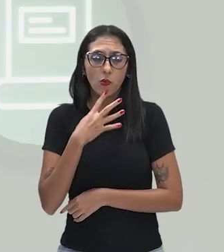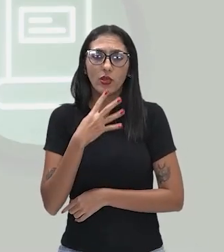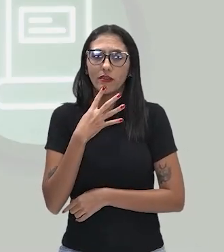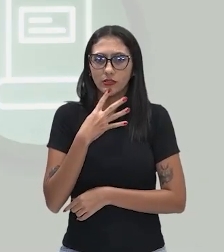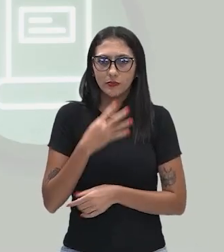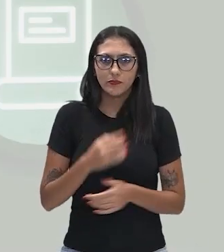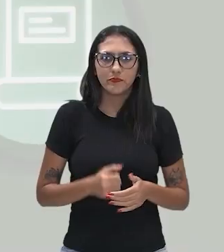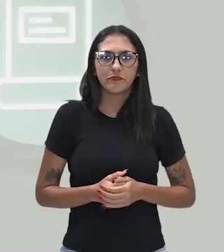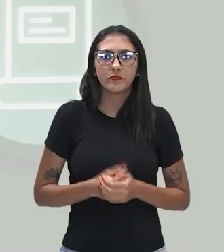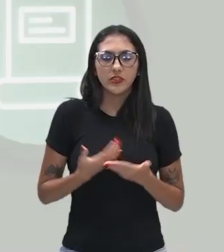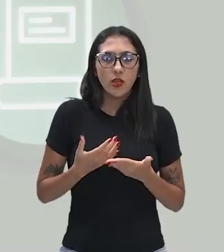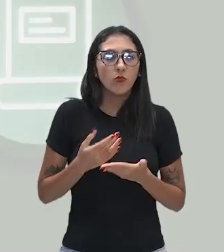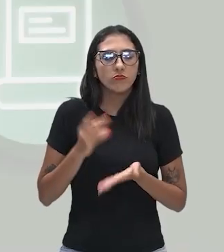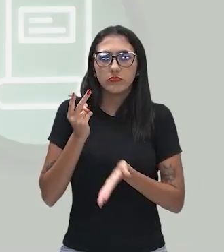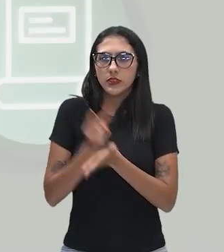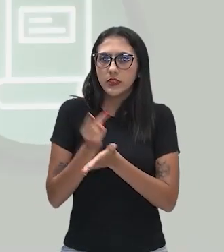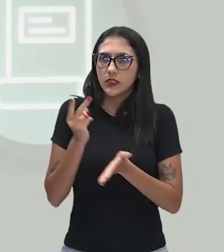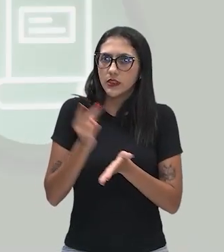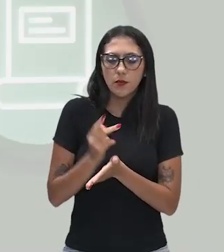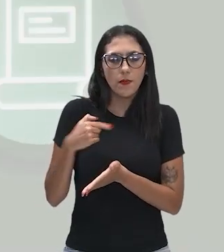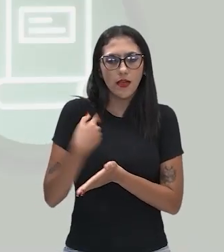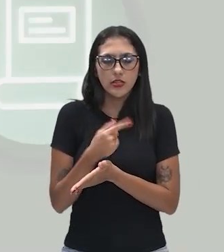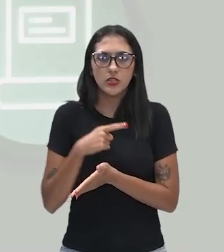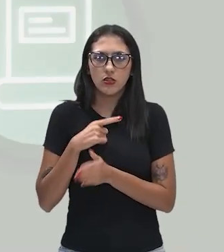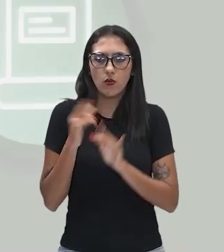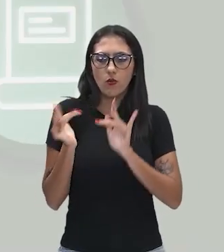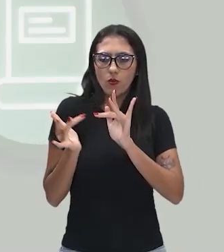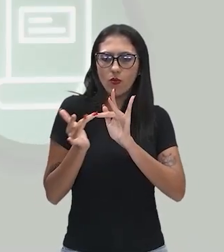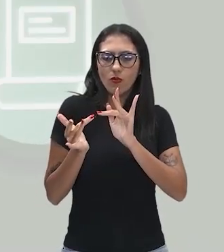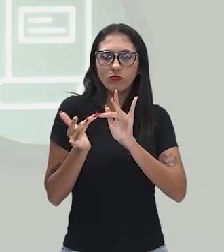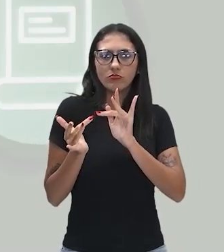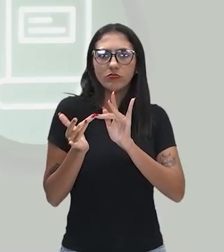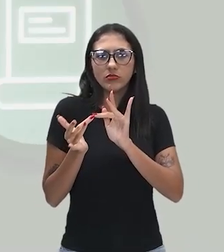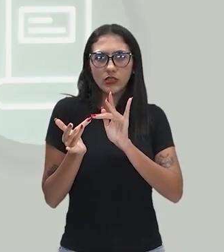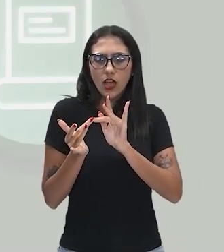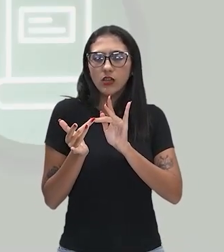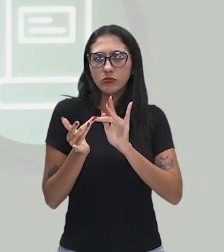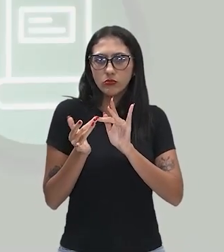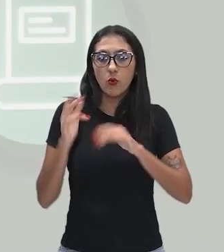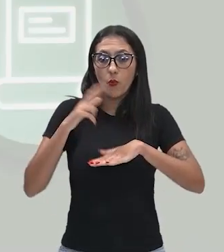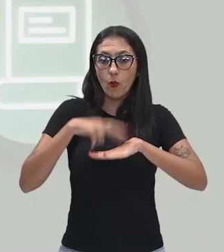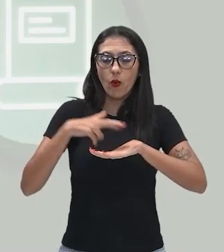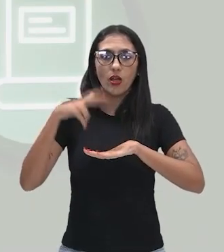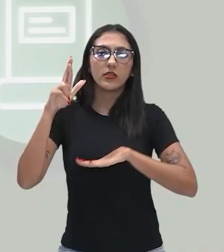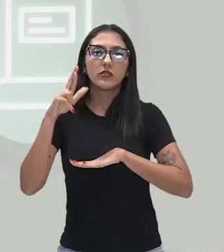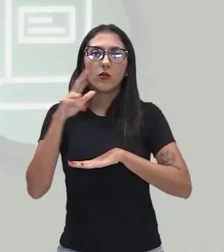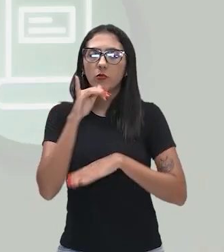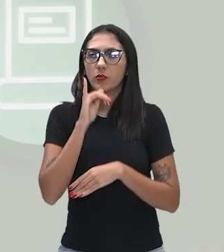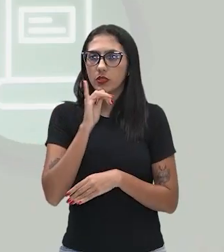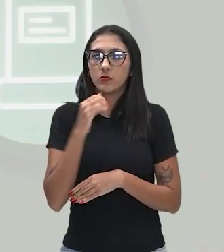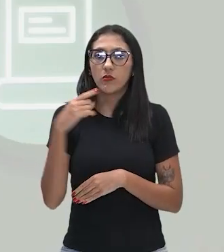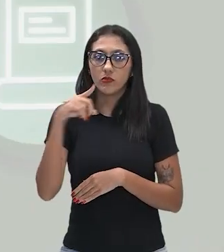por radiações o tempo inteiro, tá, pessoal? Agora mesmo, estão passando aí por vocês